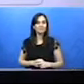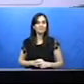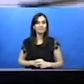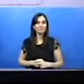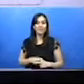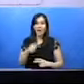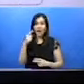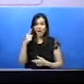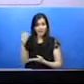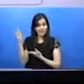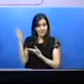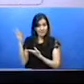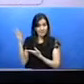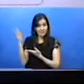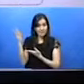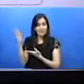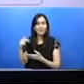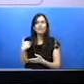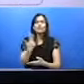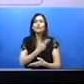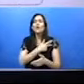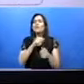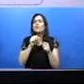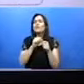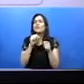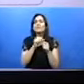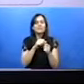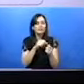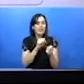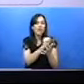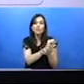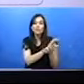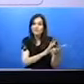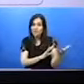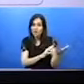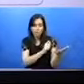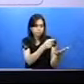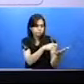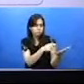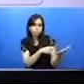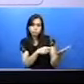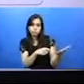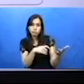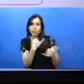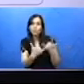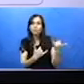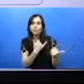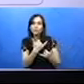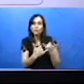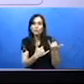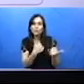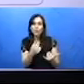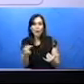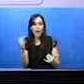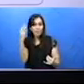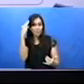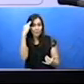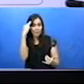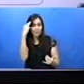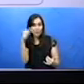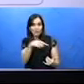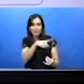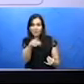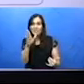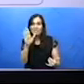Aqui nós vamos fazer o registro da nossa atividade, jogo da memória. Vocês já jogaram